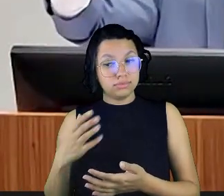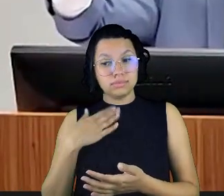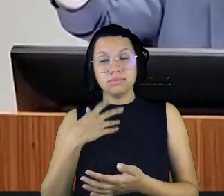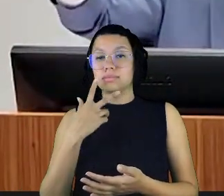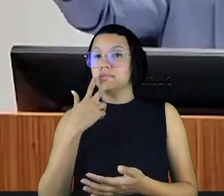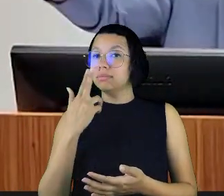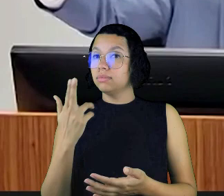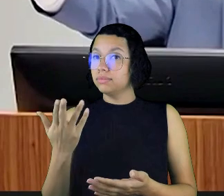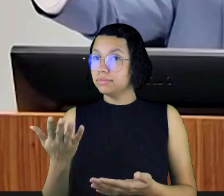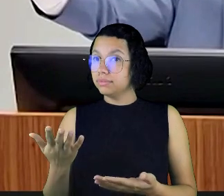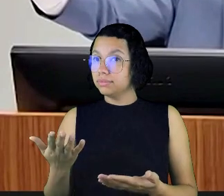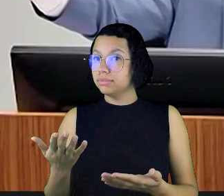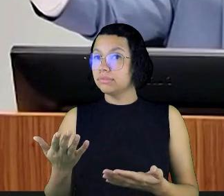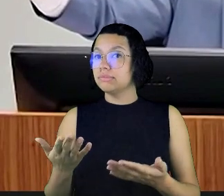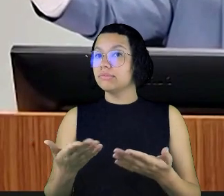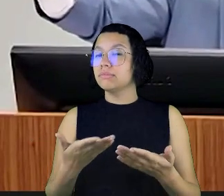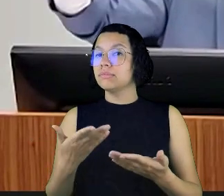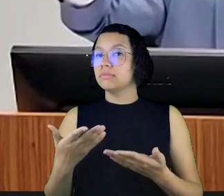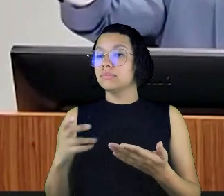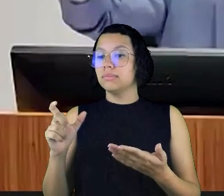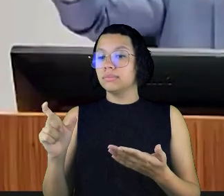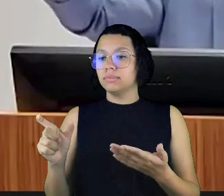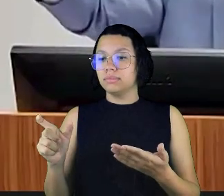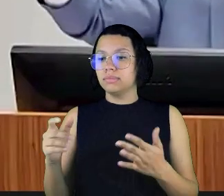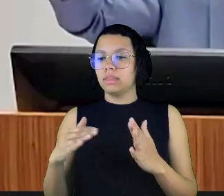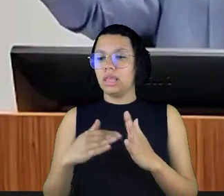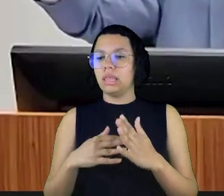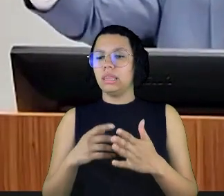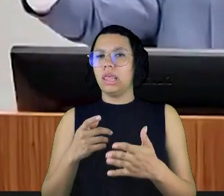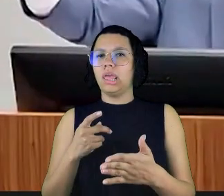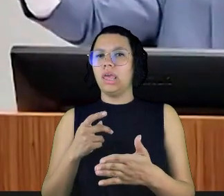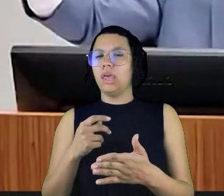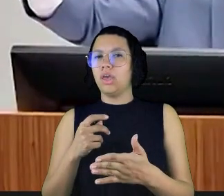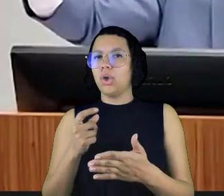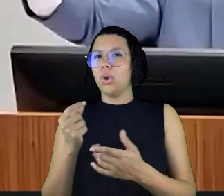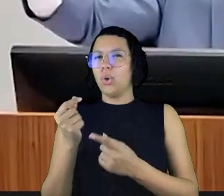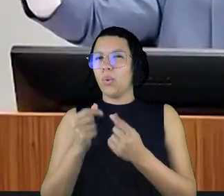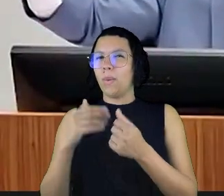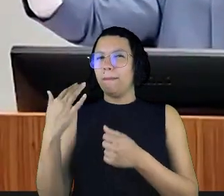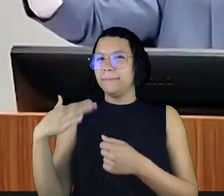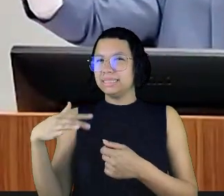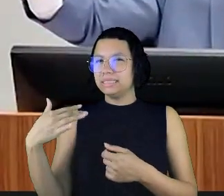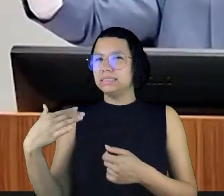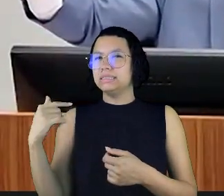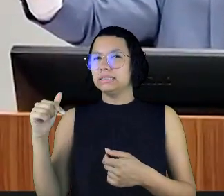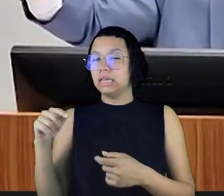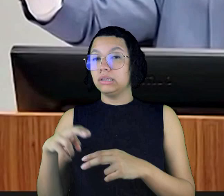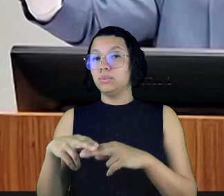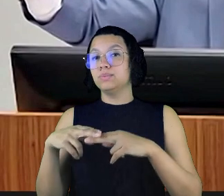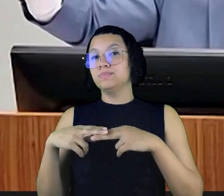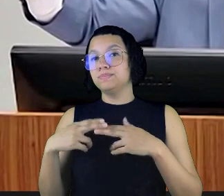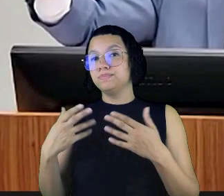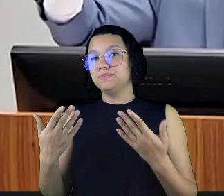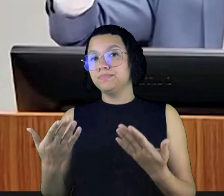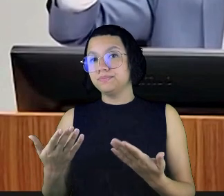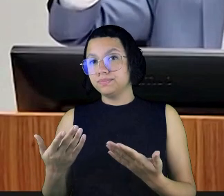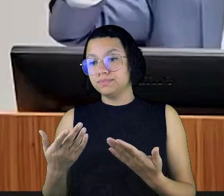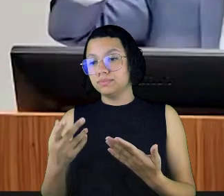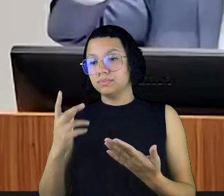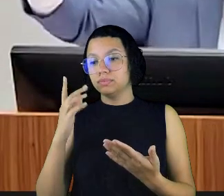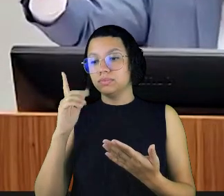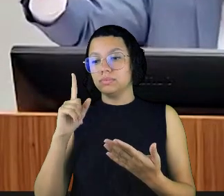ela até custa mais caro, né? Por razões que são plenamente justificáveis, não é? Eu